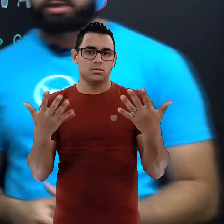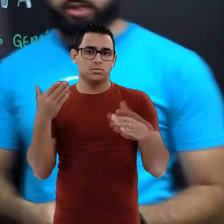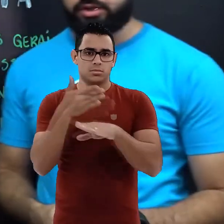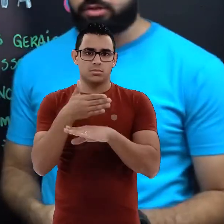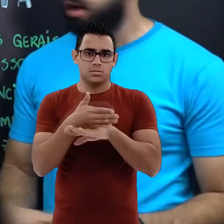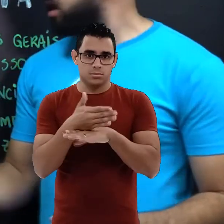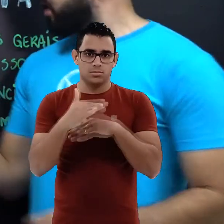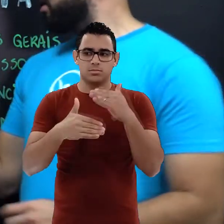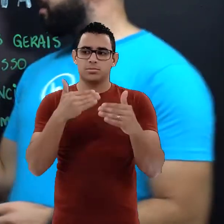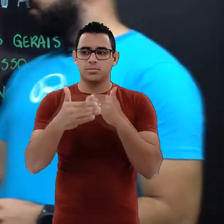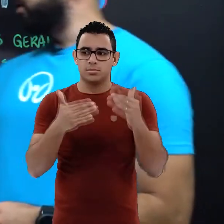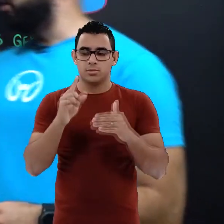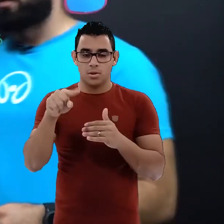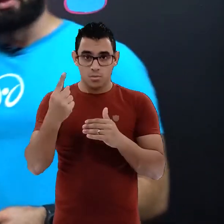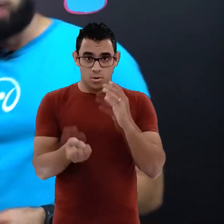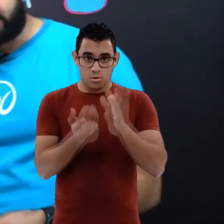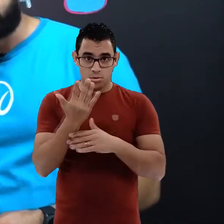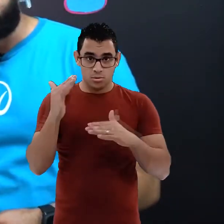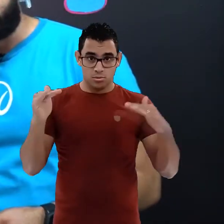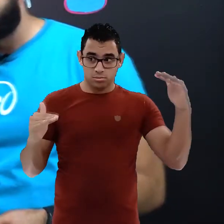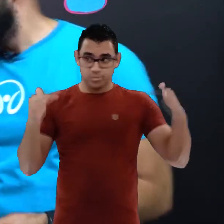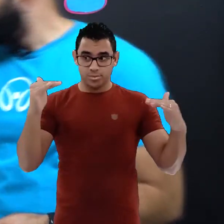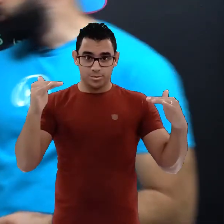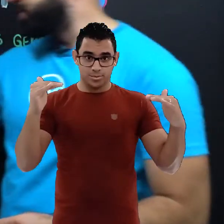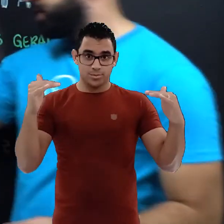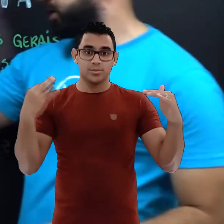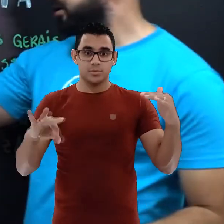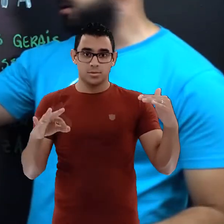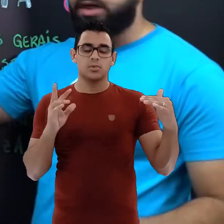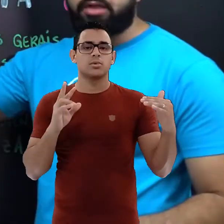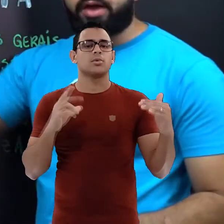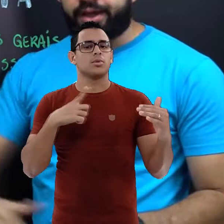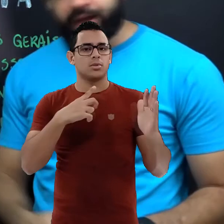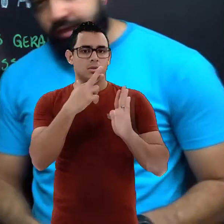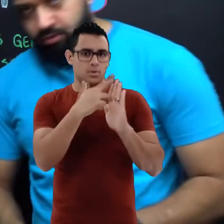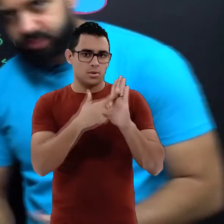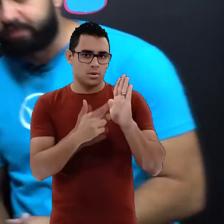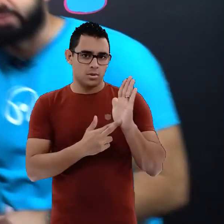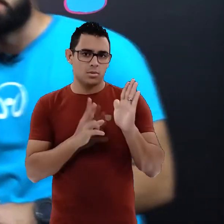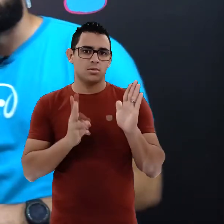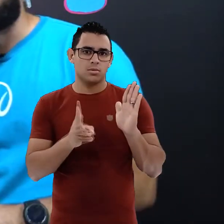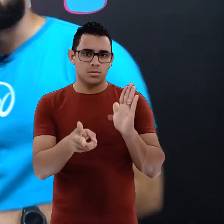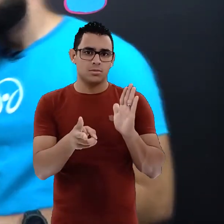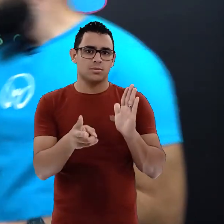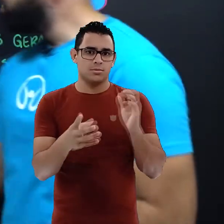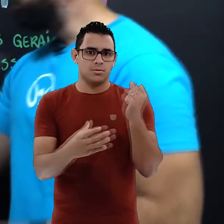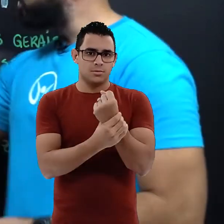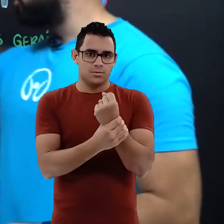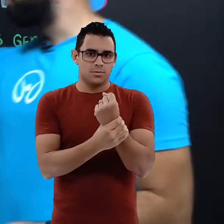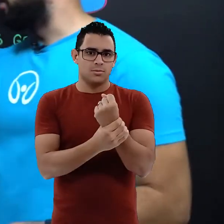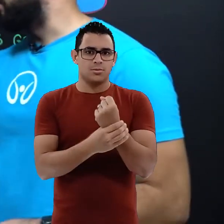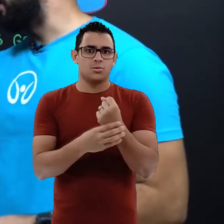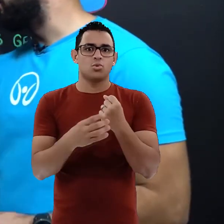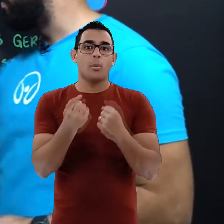um processo. Depois de feito o balanceamento, ou seja, seguido a regra da conservação da massa, eu